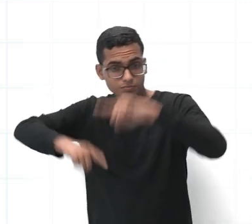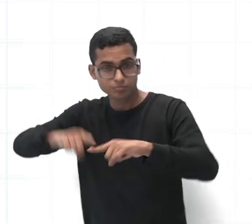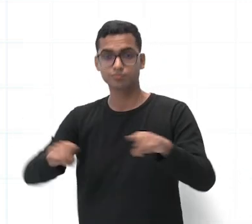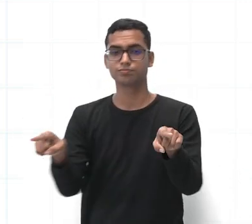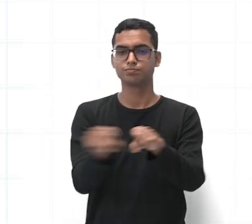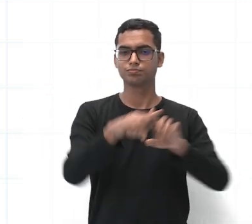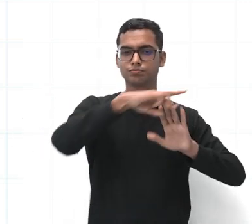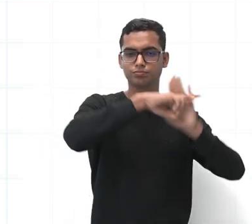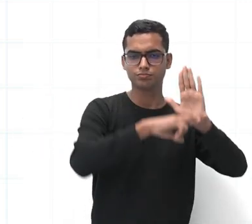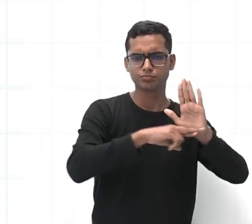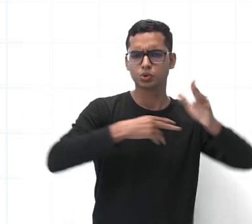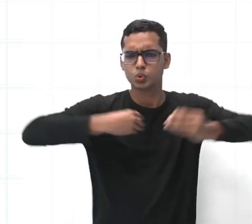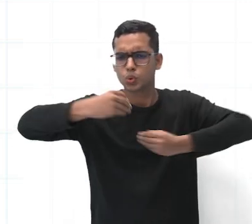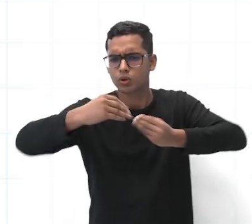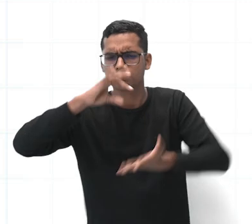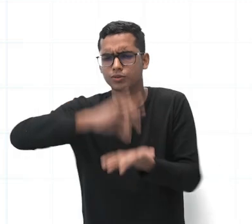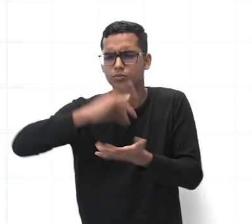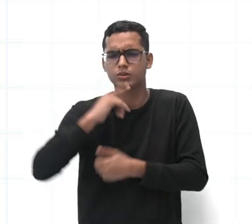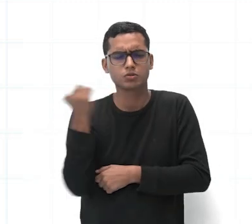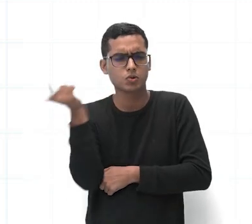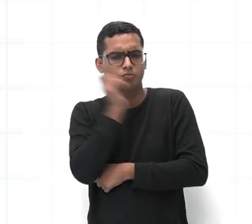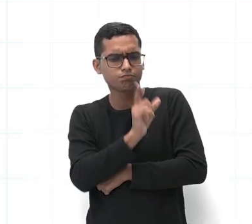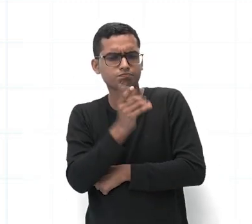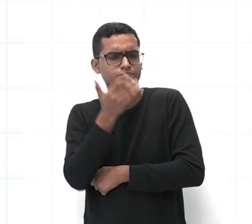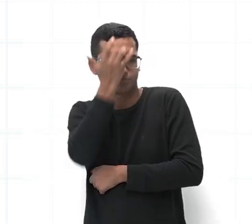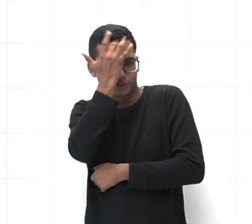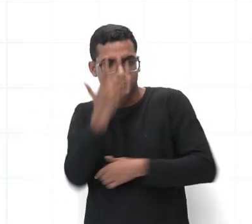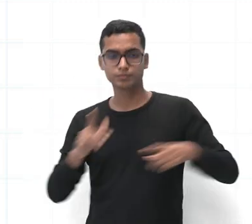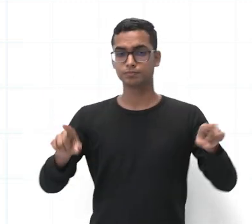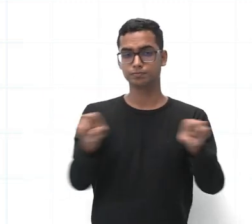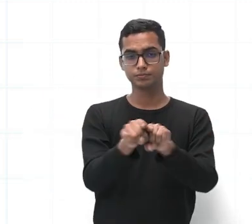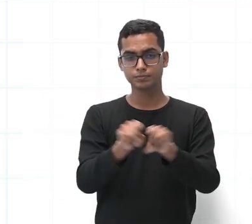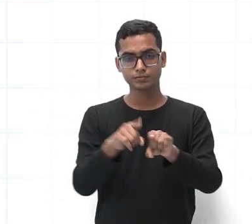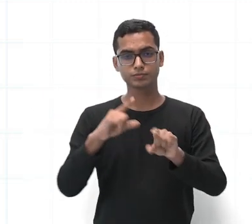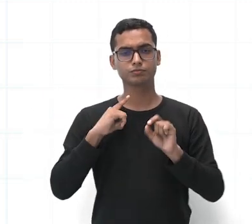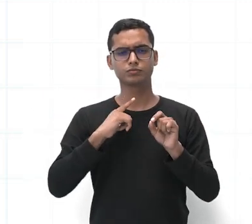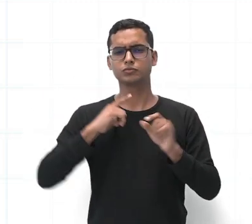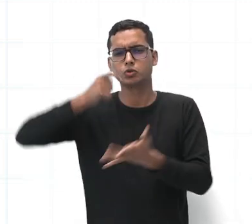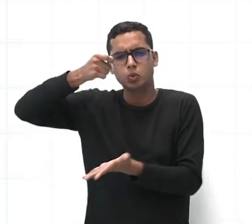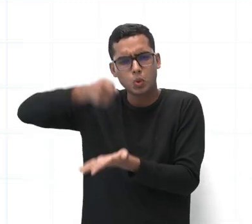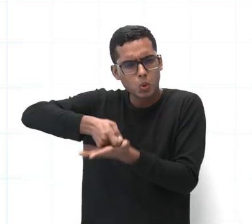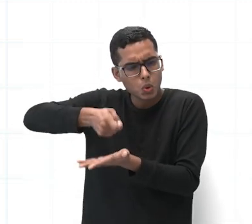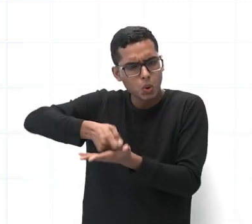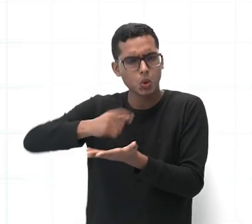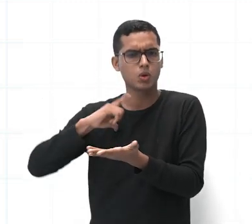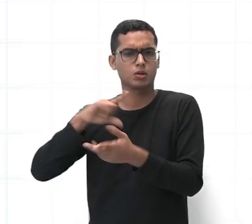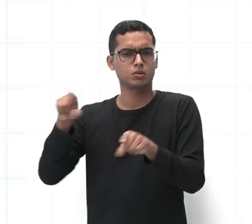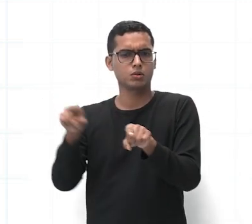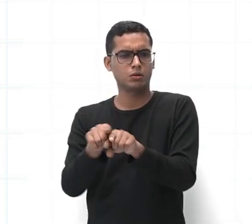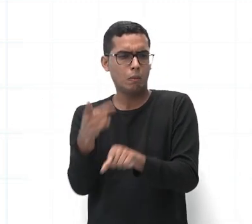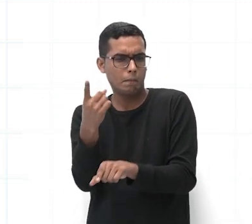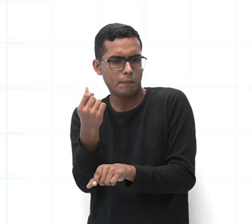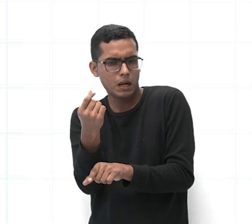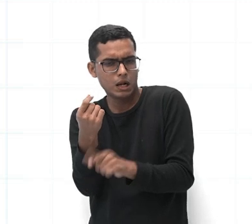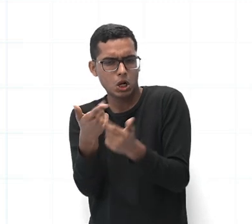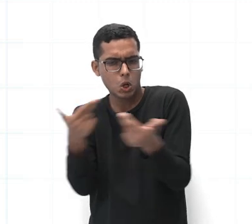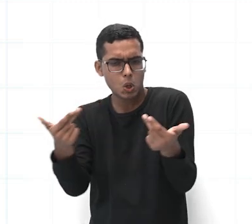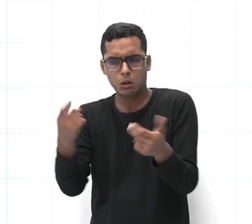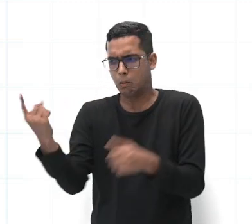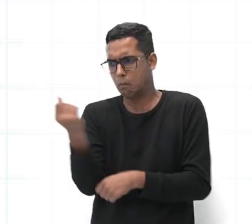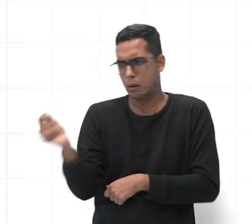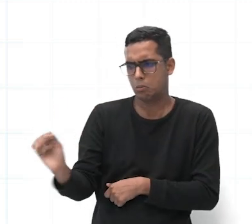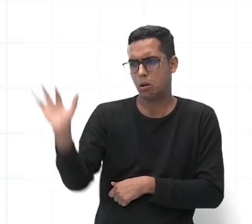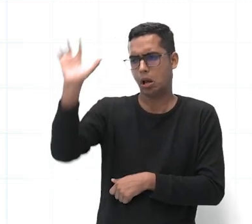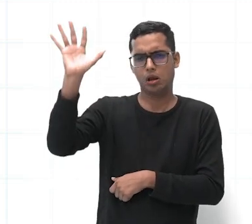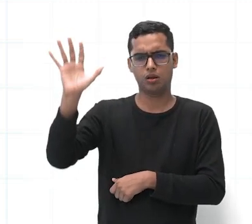e regras flexíveis e muitas vezes não exigem recursos caros ou